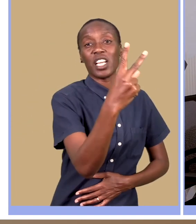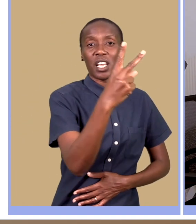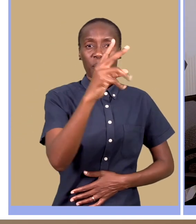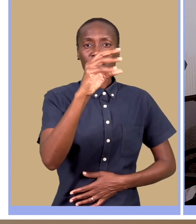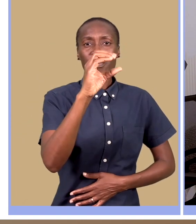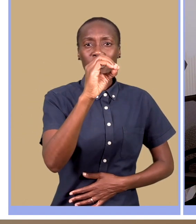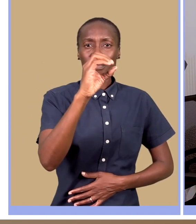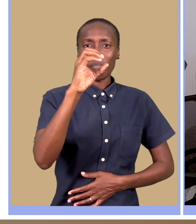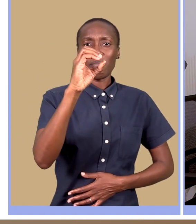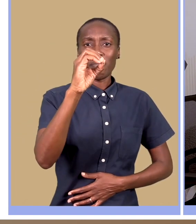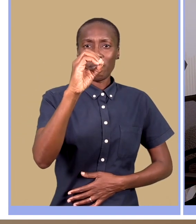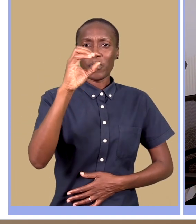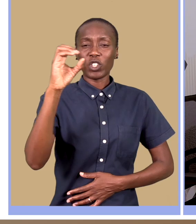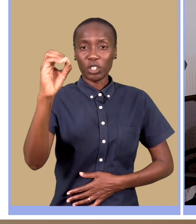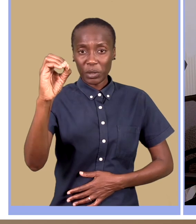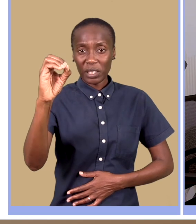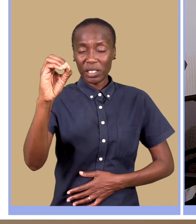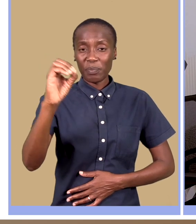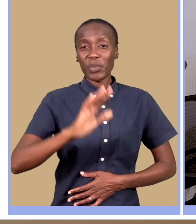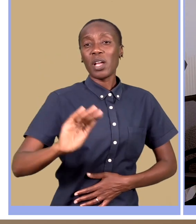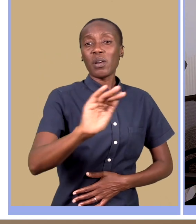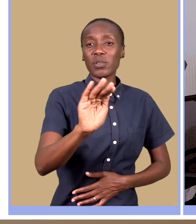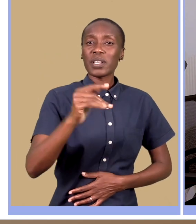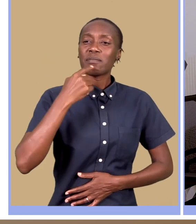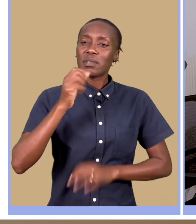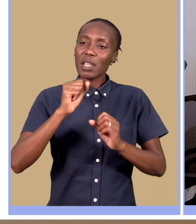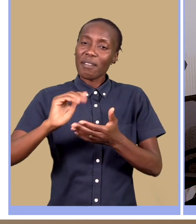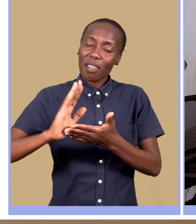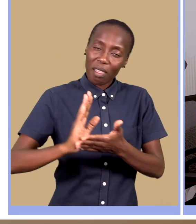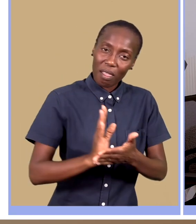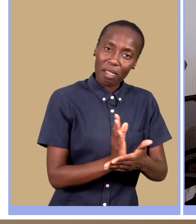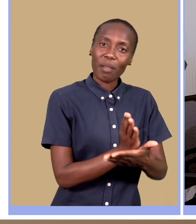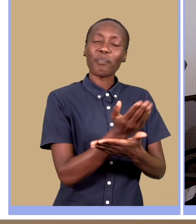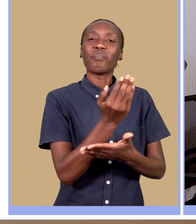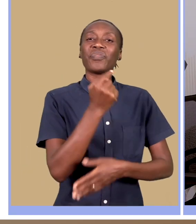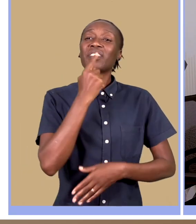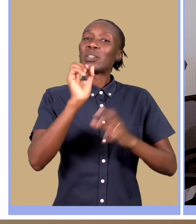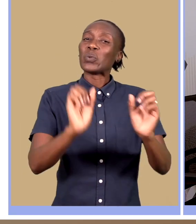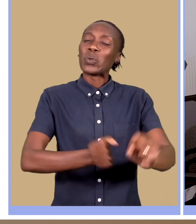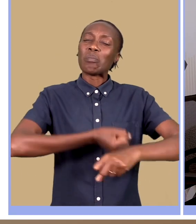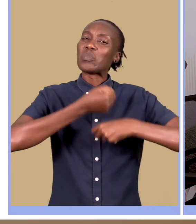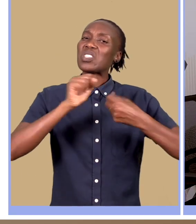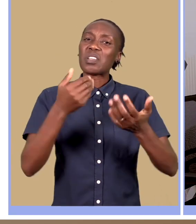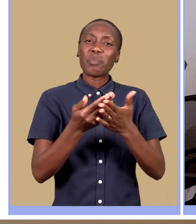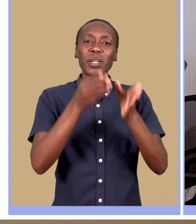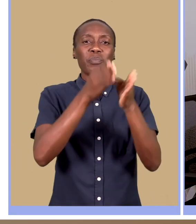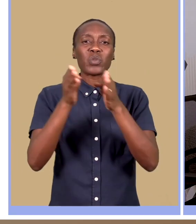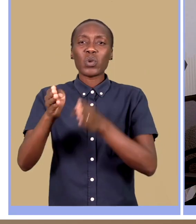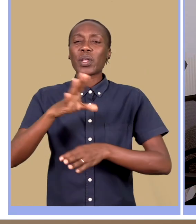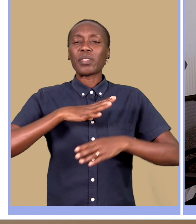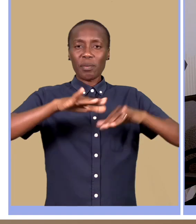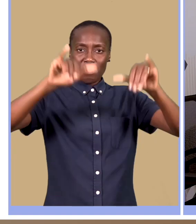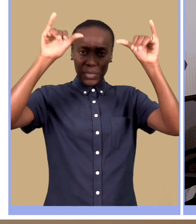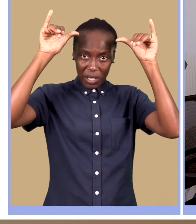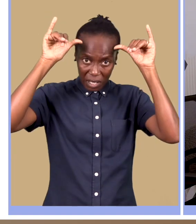pessoas eram para sair da zona e não queriam sair porque as pessoas tinham gados